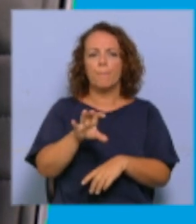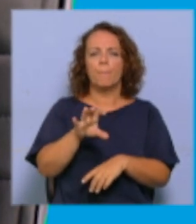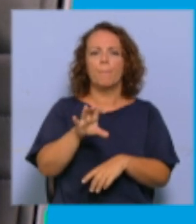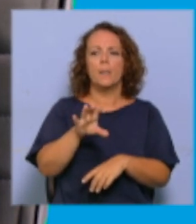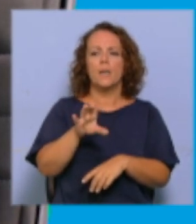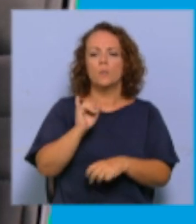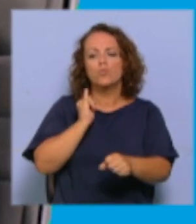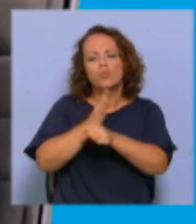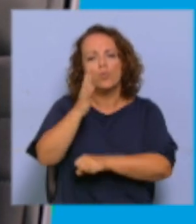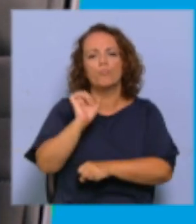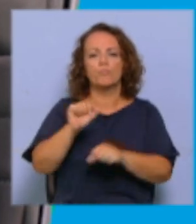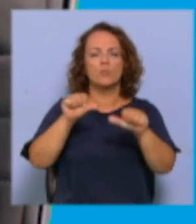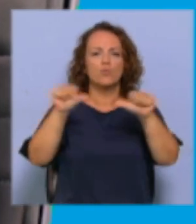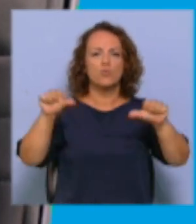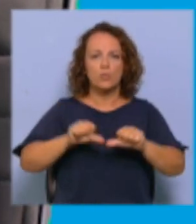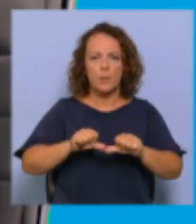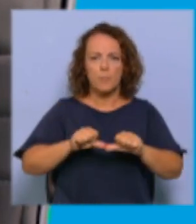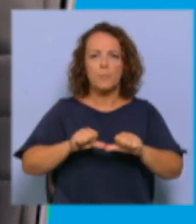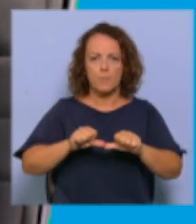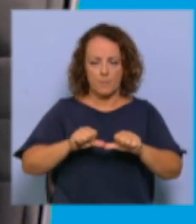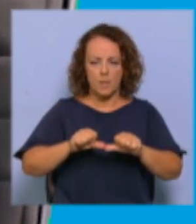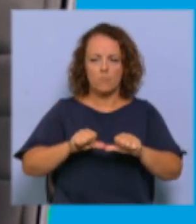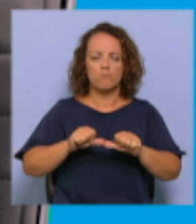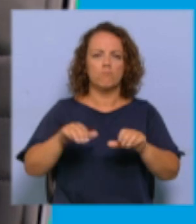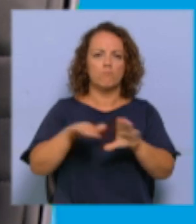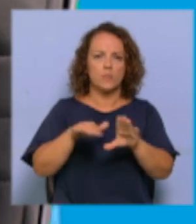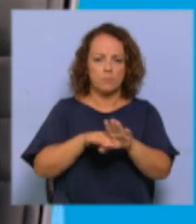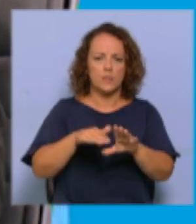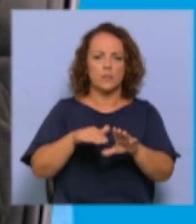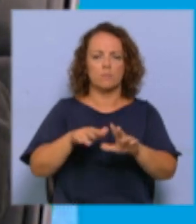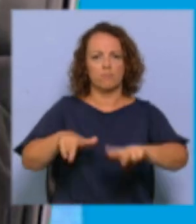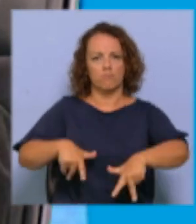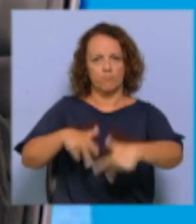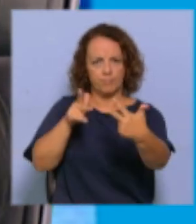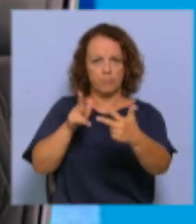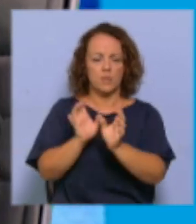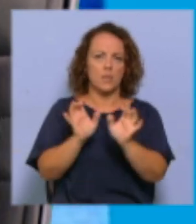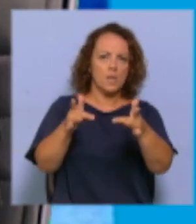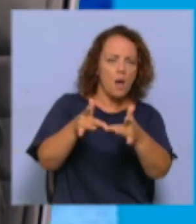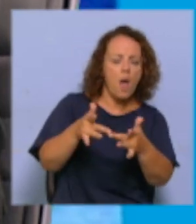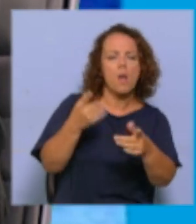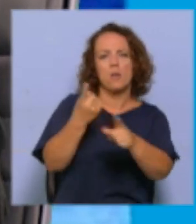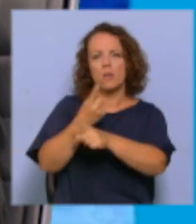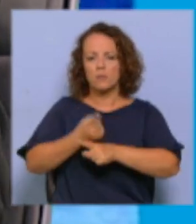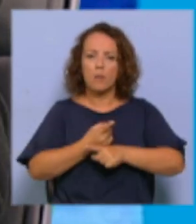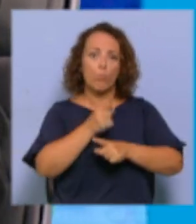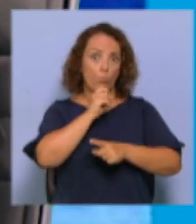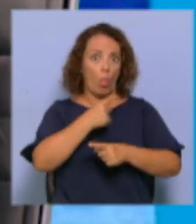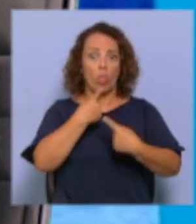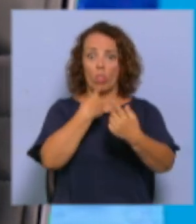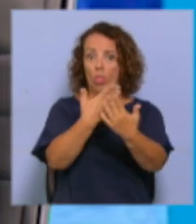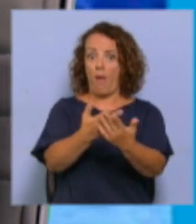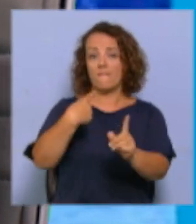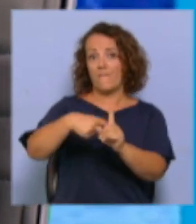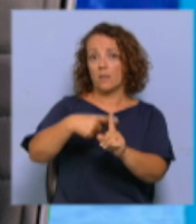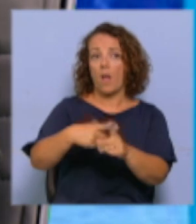sistemas de participação online telemática que podem até trazer algumas vantagens. As pessoas não